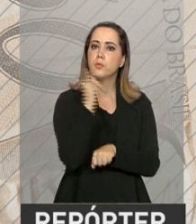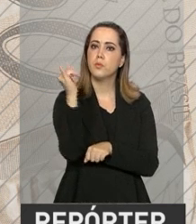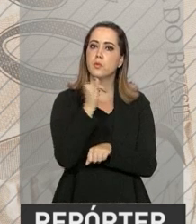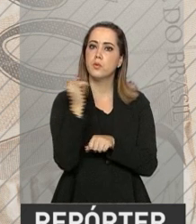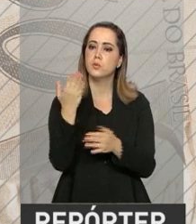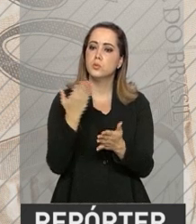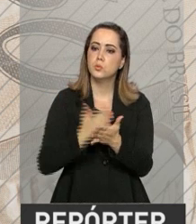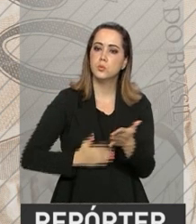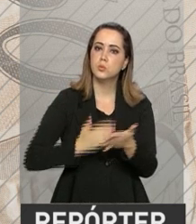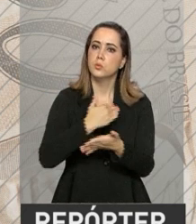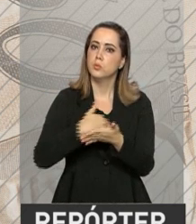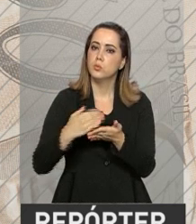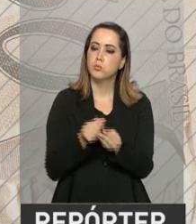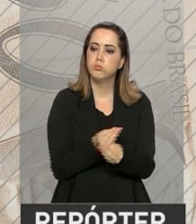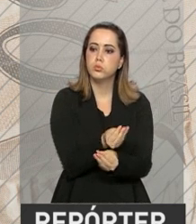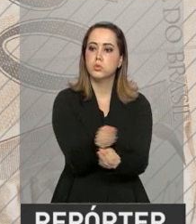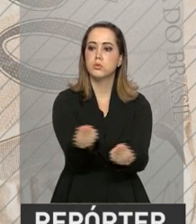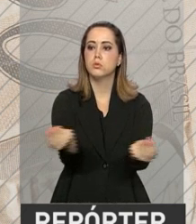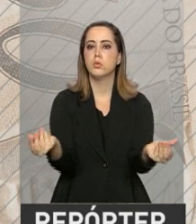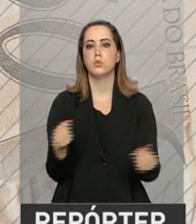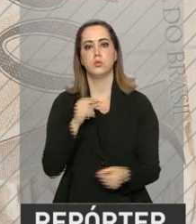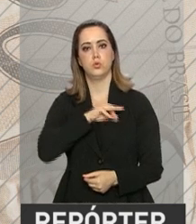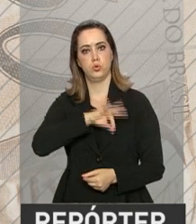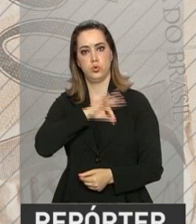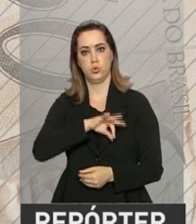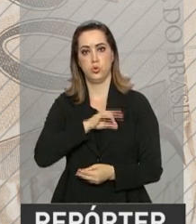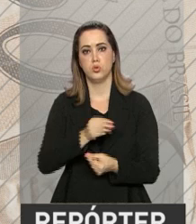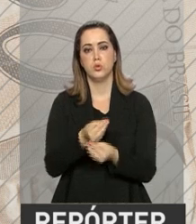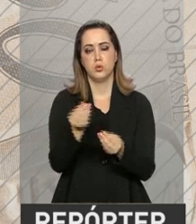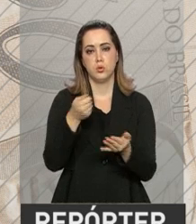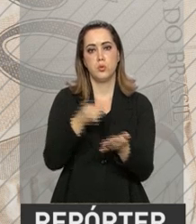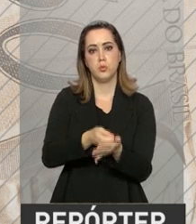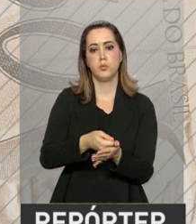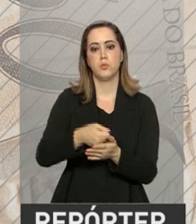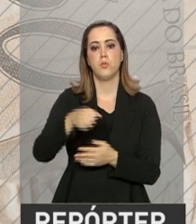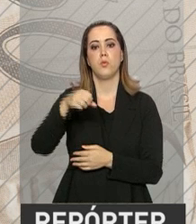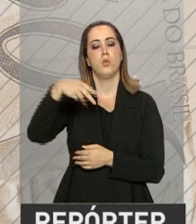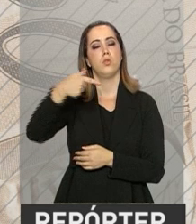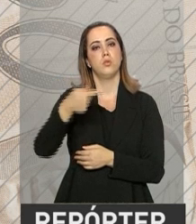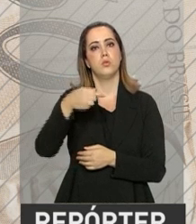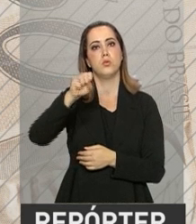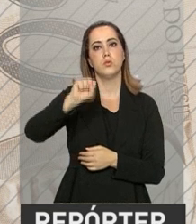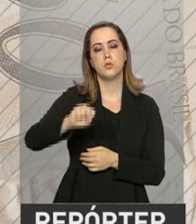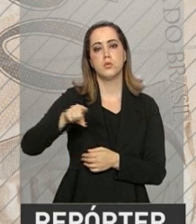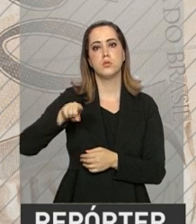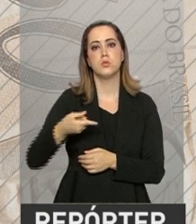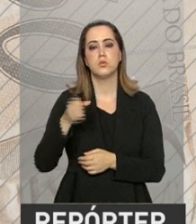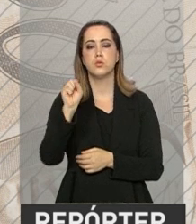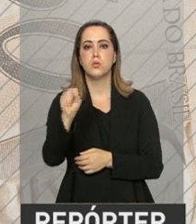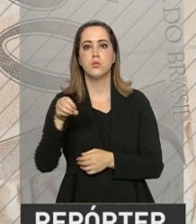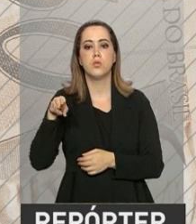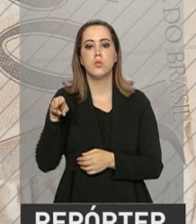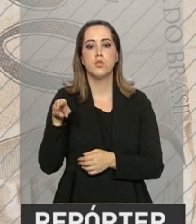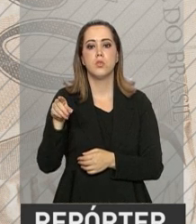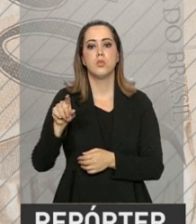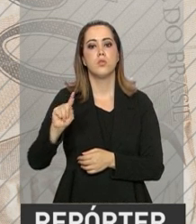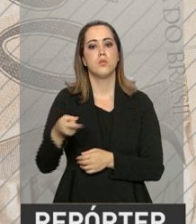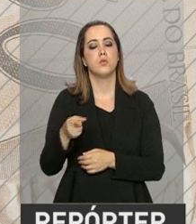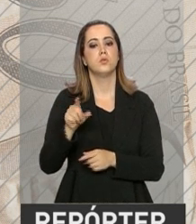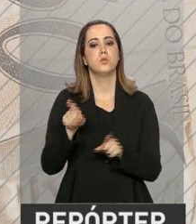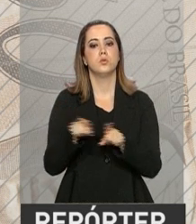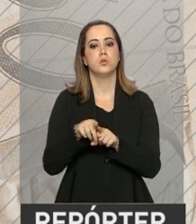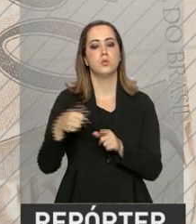renda bolsa família pagou cerca de 79 milhões e 800 mil benefícios do período totalizando 12 bilhões e